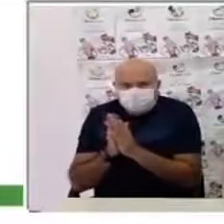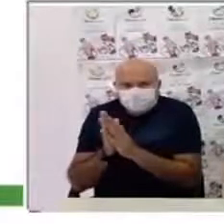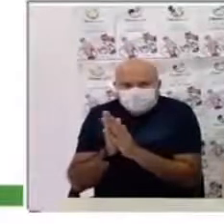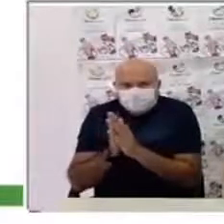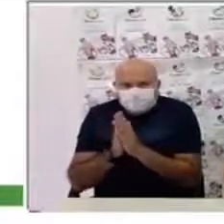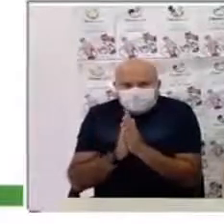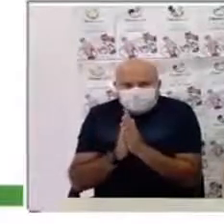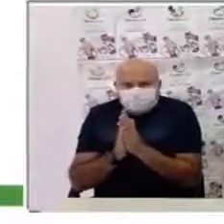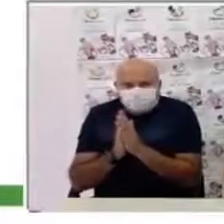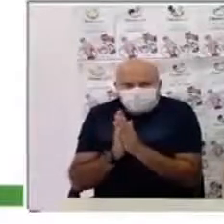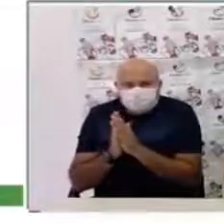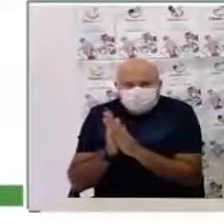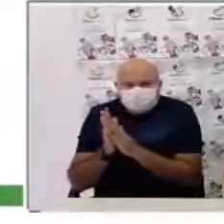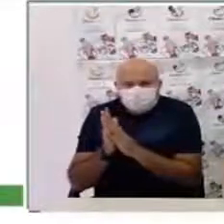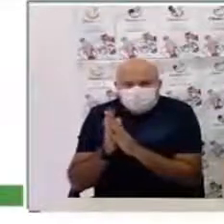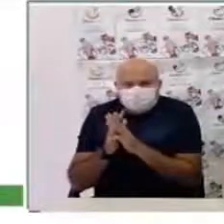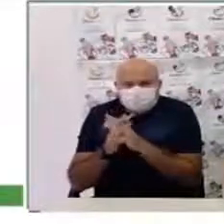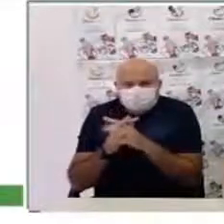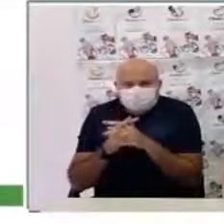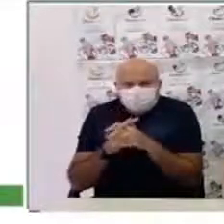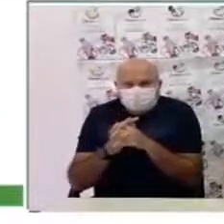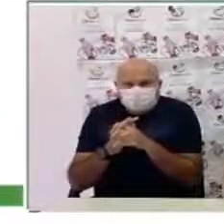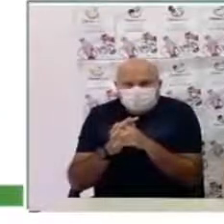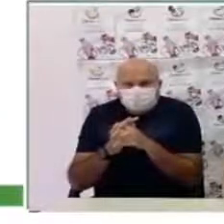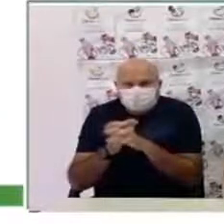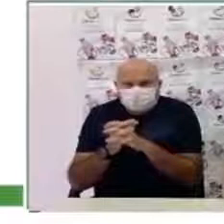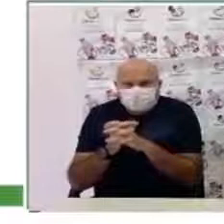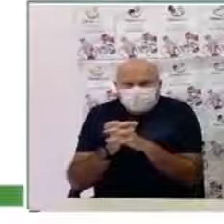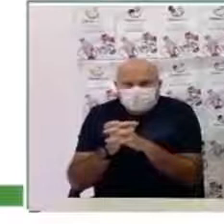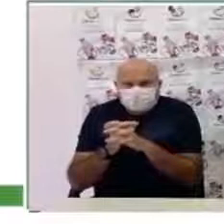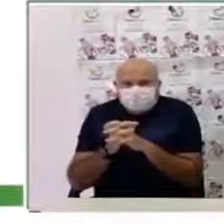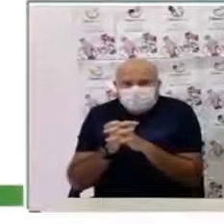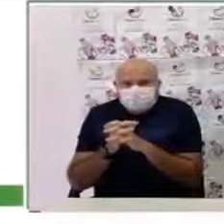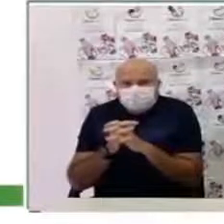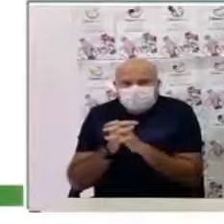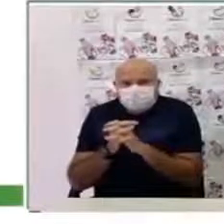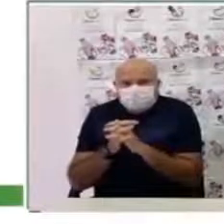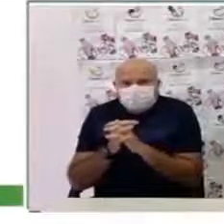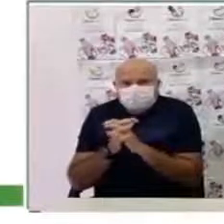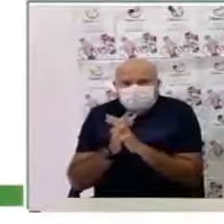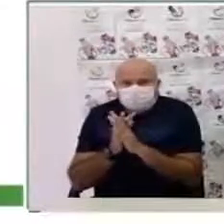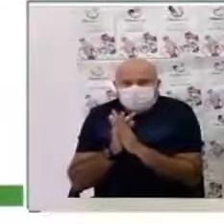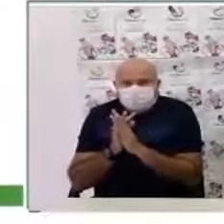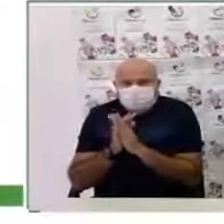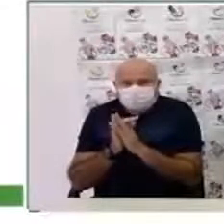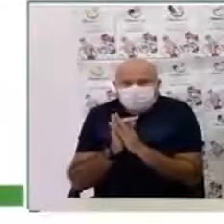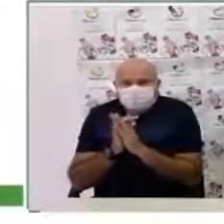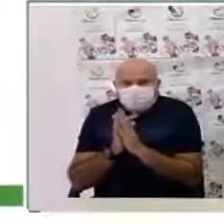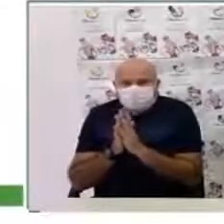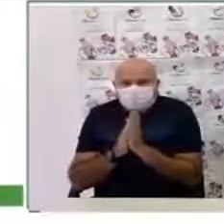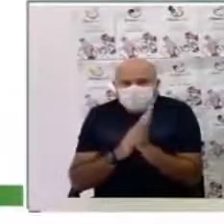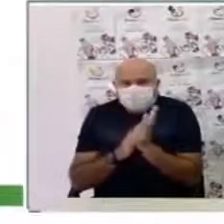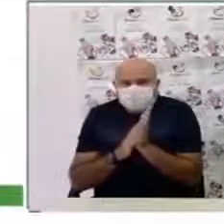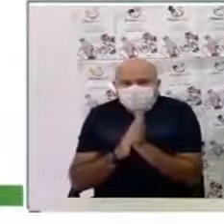aí esse experimento mostrando os 3 tipos de radiações naturais, né? Nós temos